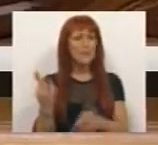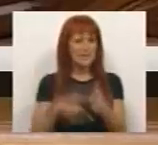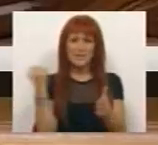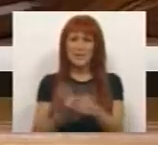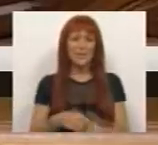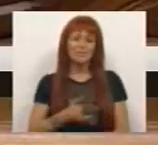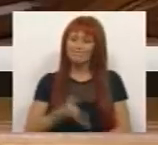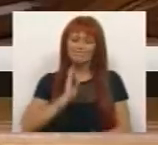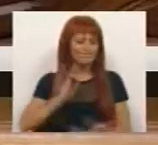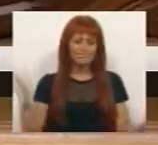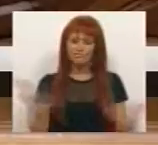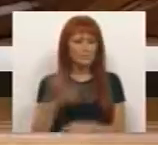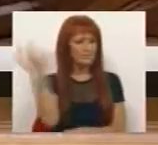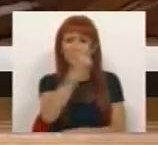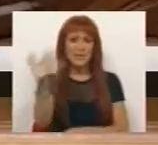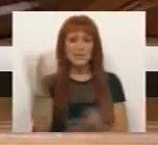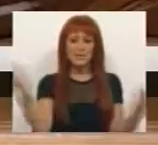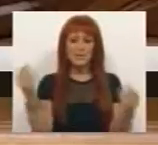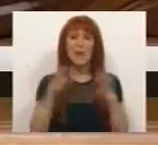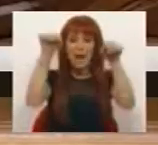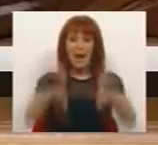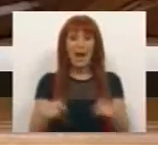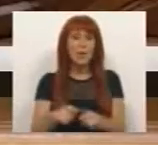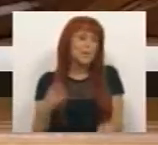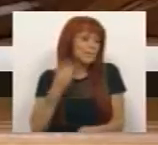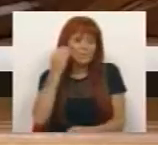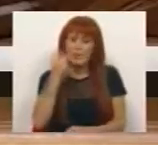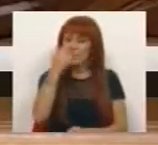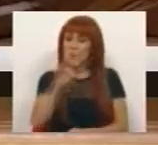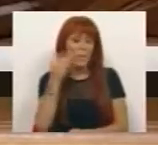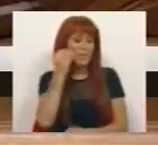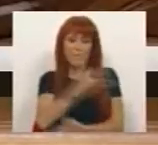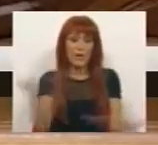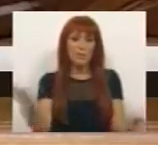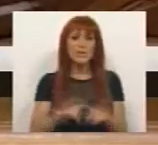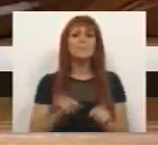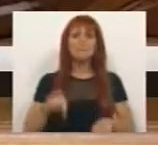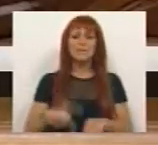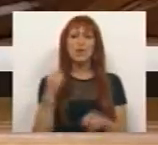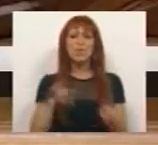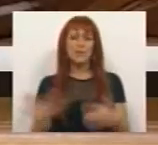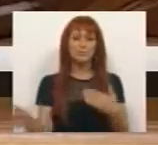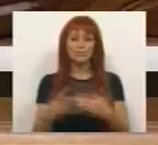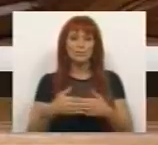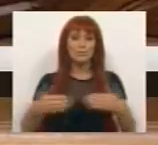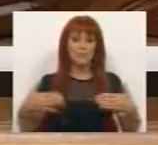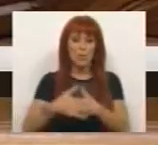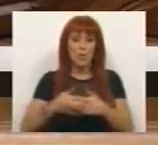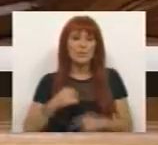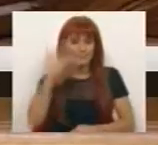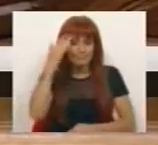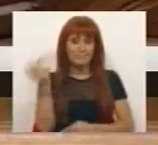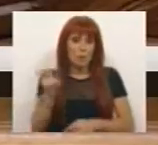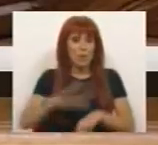sempre, inevitável e irremediavelmente. É esta a condição humana. E ainda que este desfecho fosse relativamente